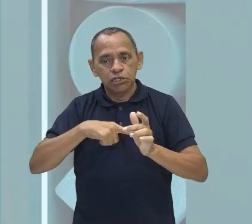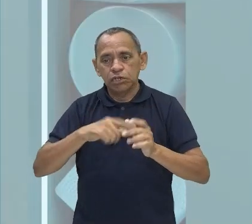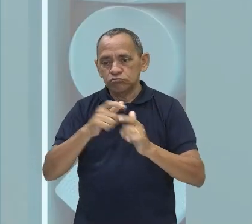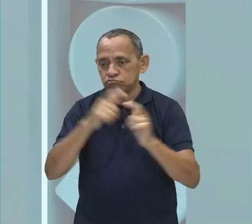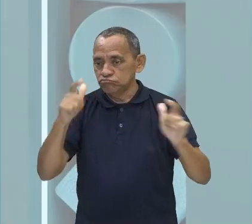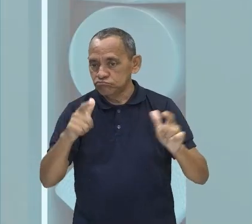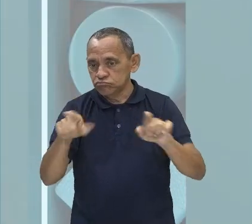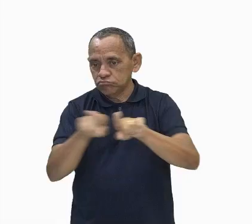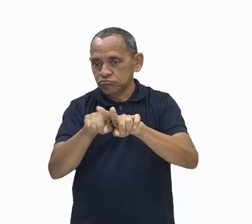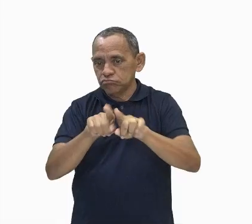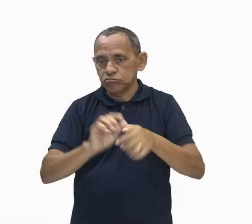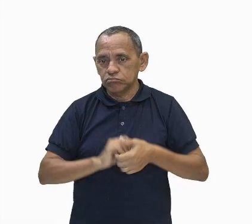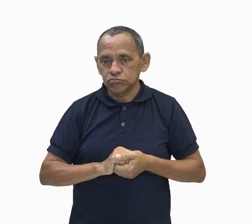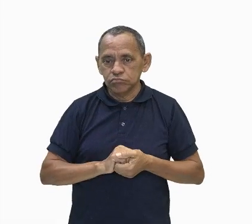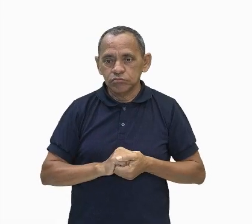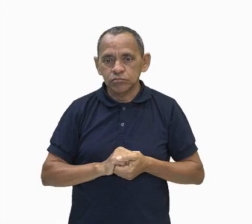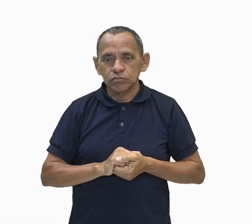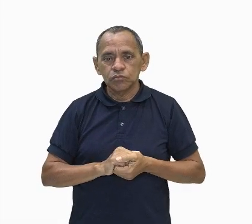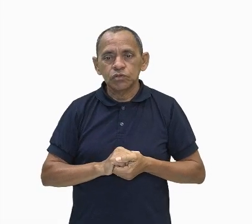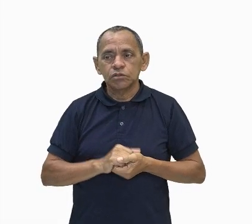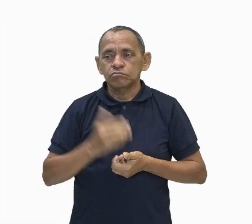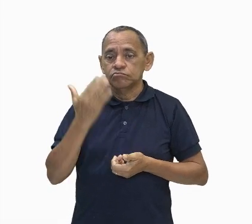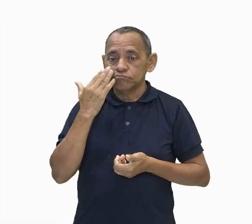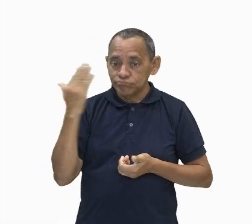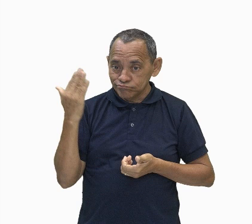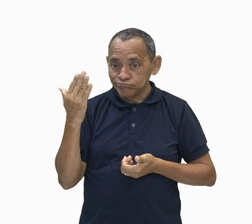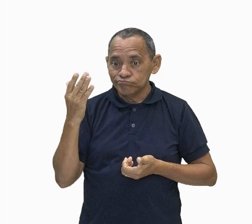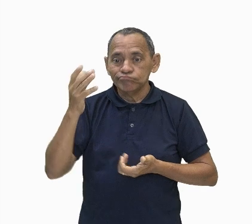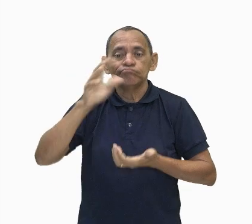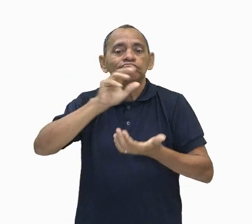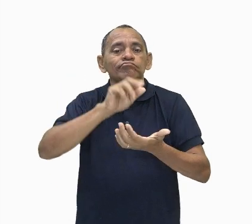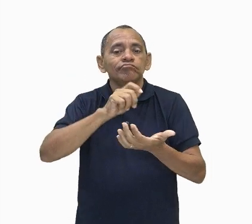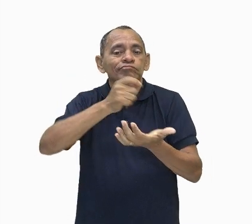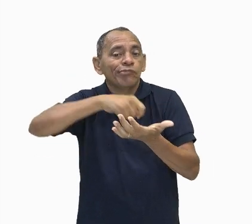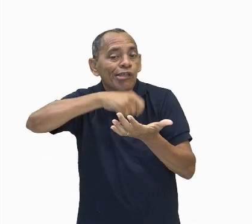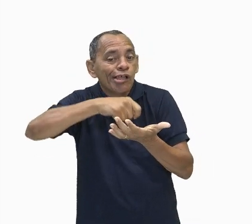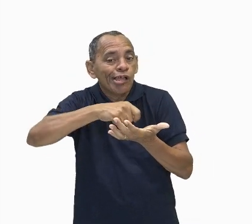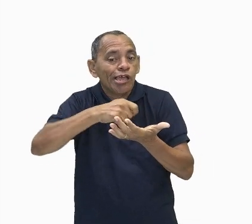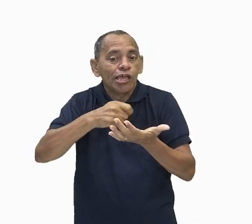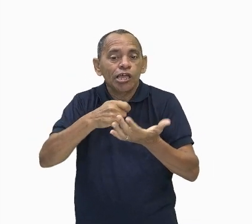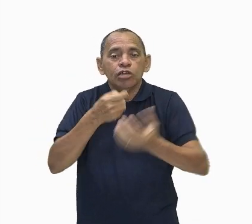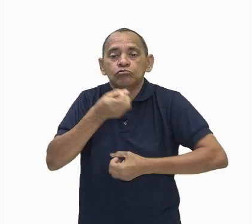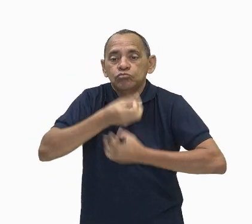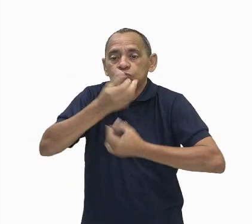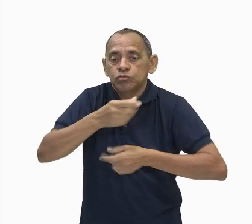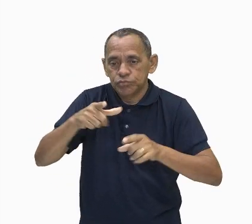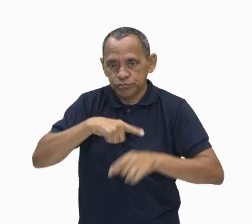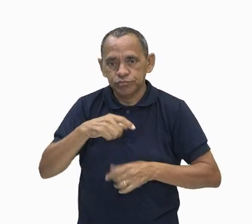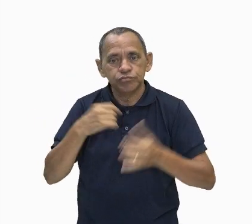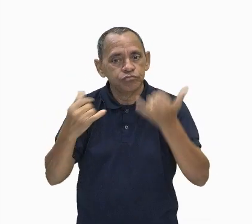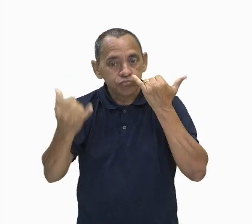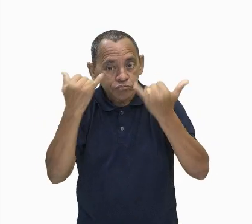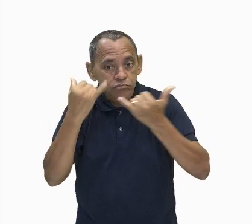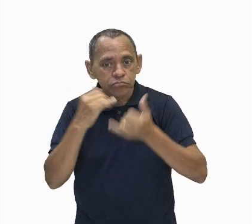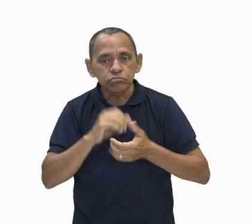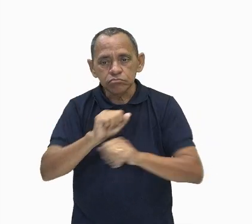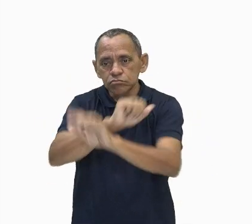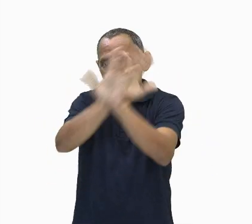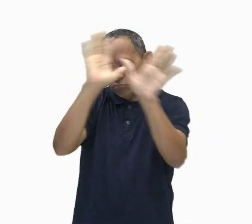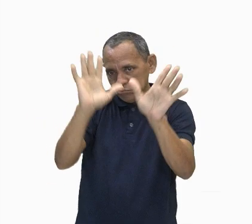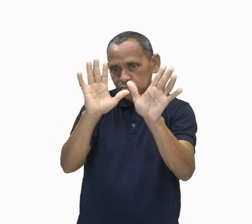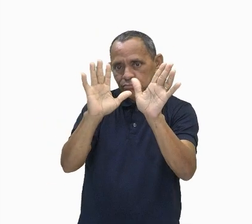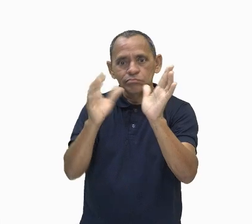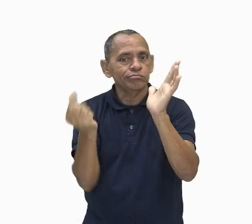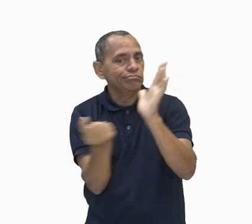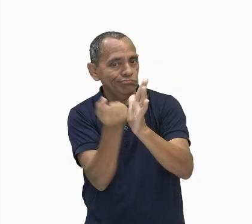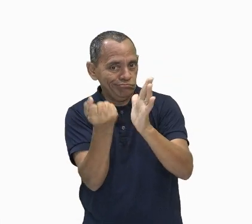olha só. Do que está dito no poema? A gente tem as nossas informações explícitas, aquilo que está claro, aquilo que está marcado, aquilo